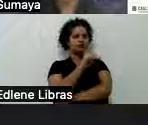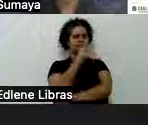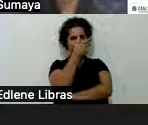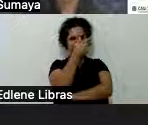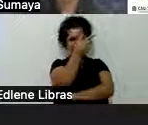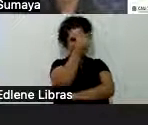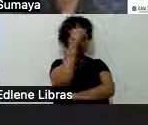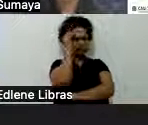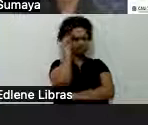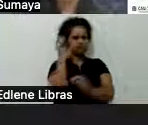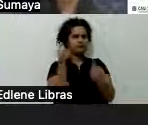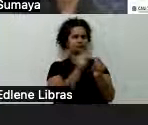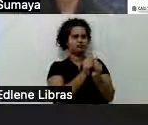Brasil,